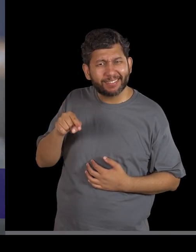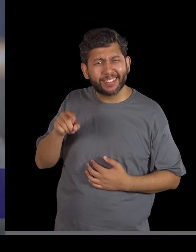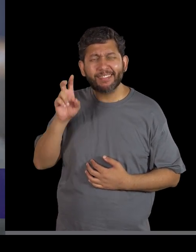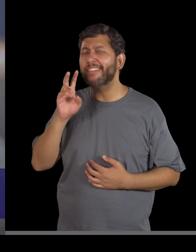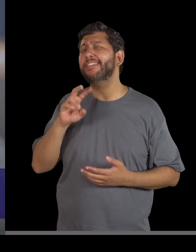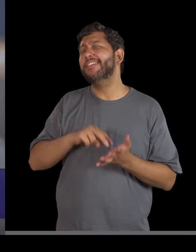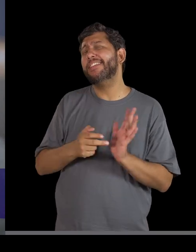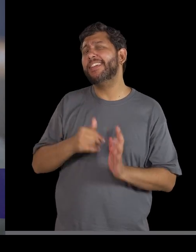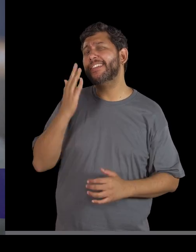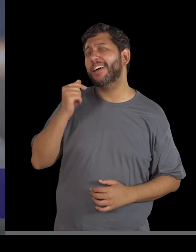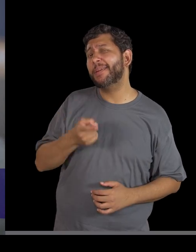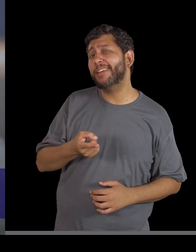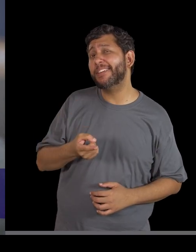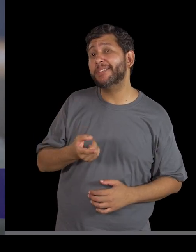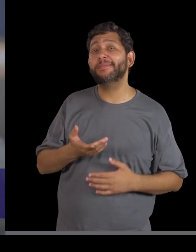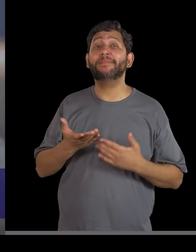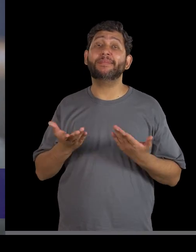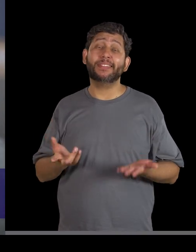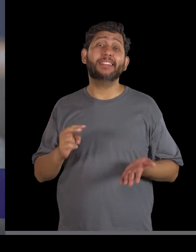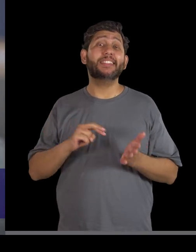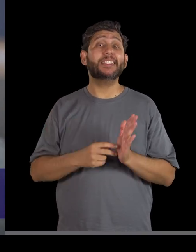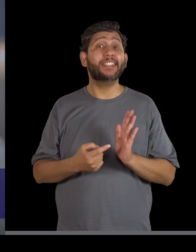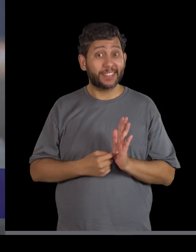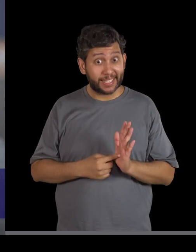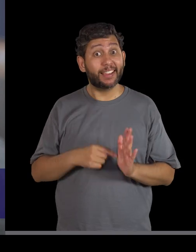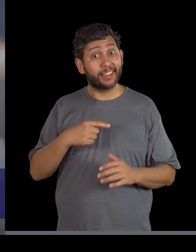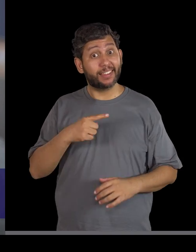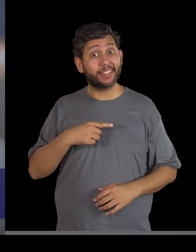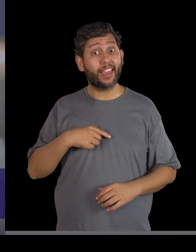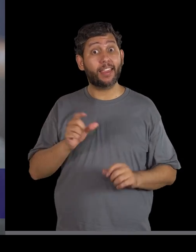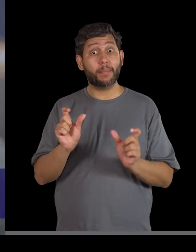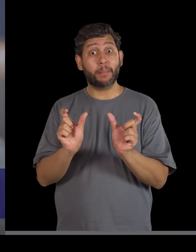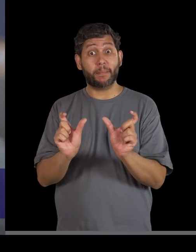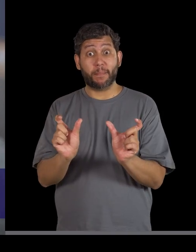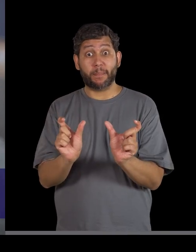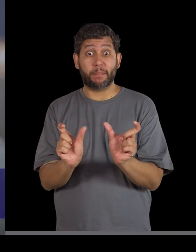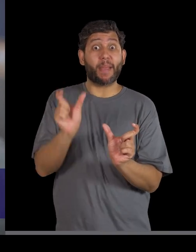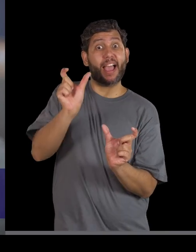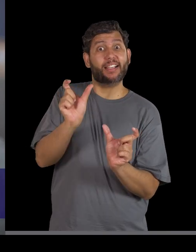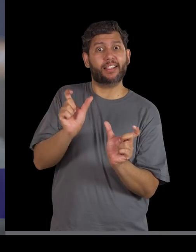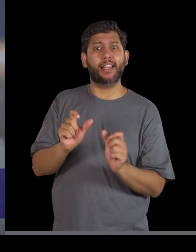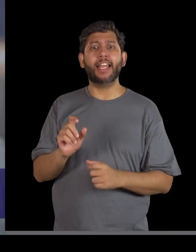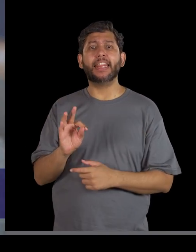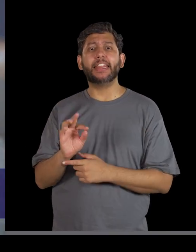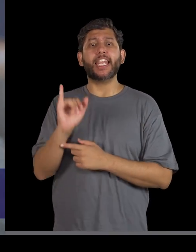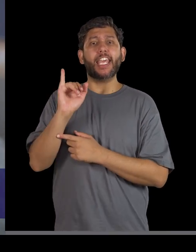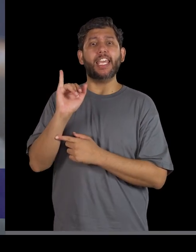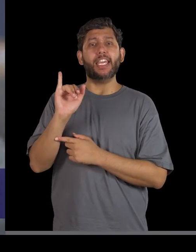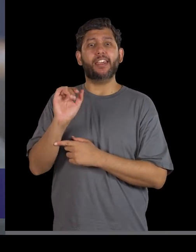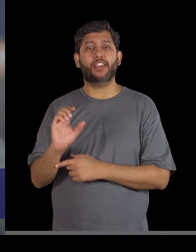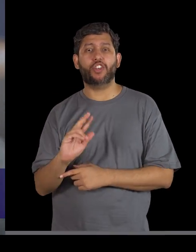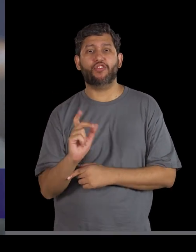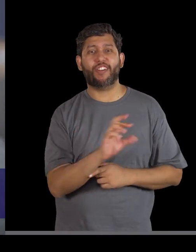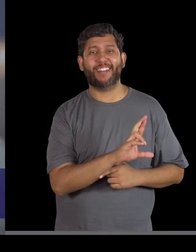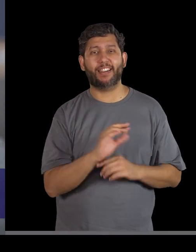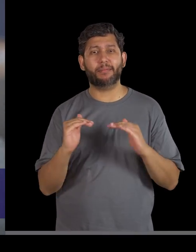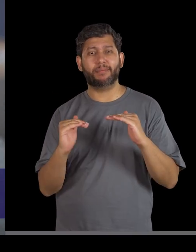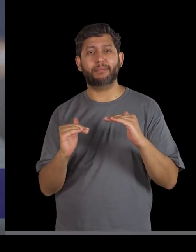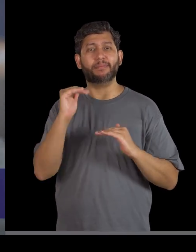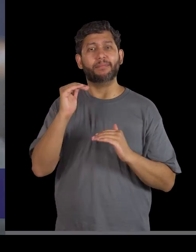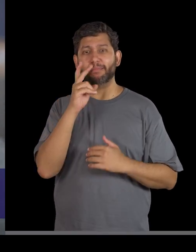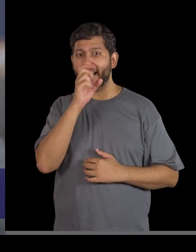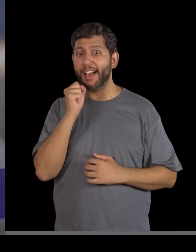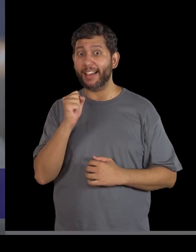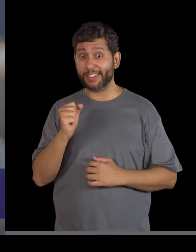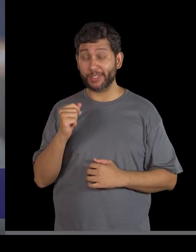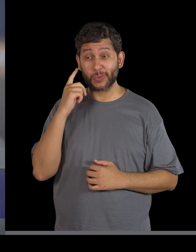significa o quê? Quem assistiu ao primeiro vídeo já sabe, significa que essa é uma sílaba acentuada. Então não é teacher, é teacher. Então